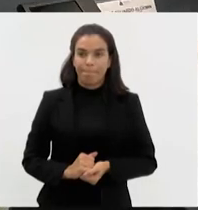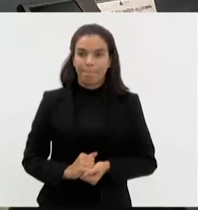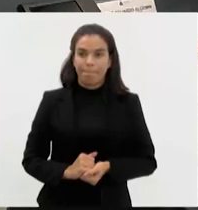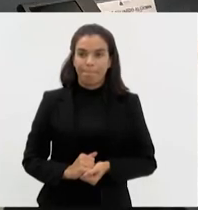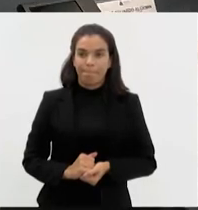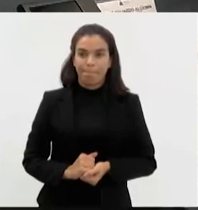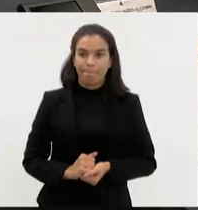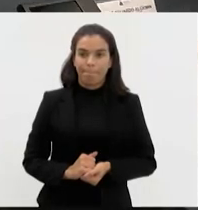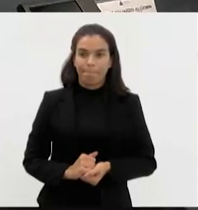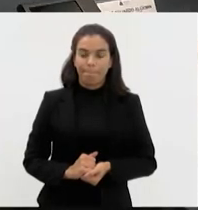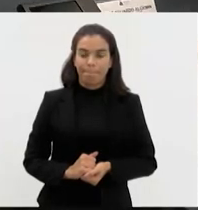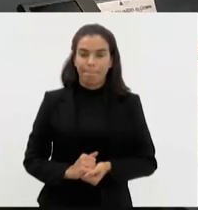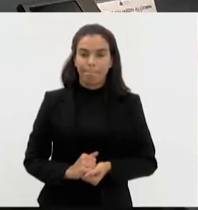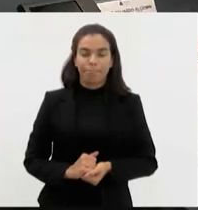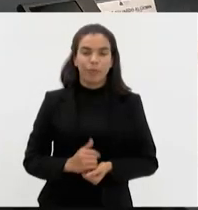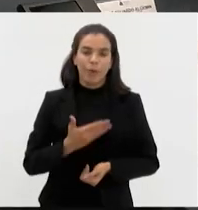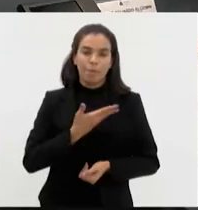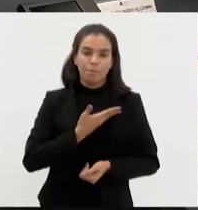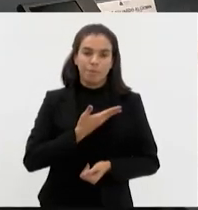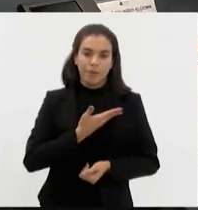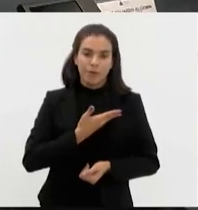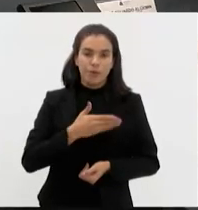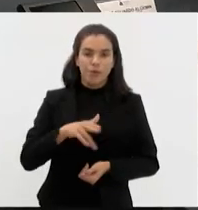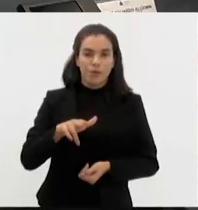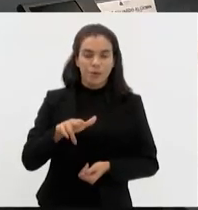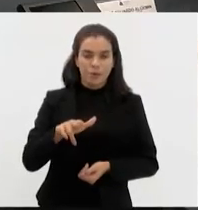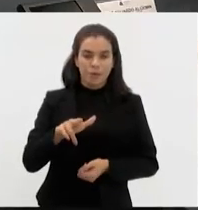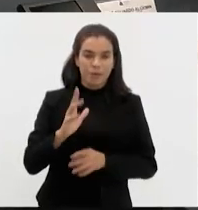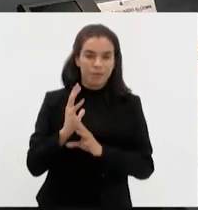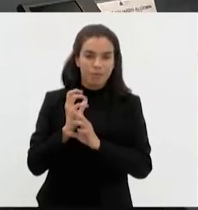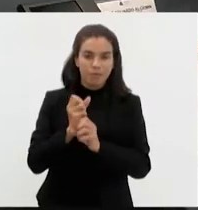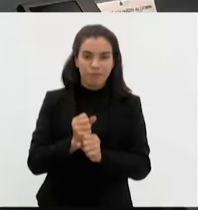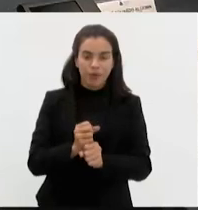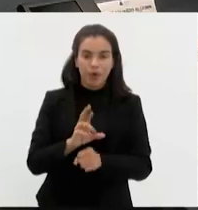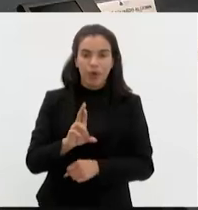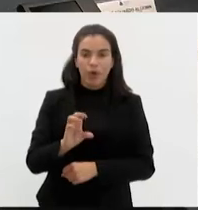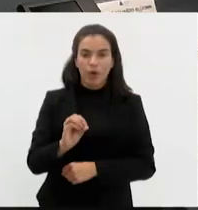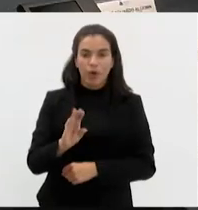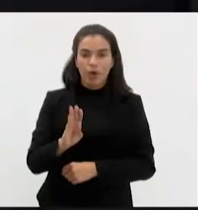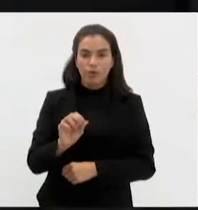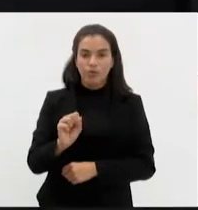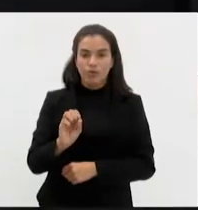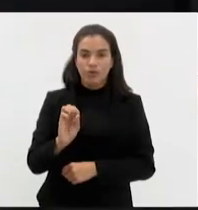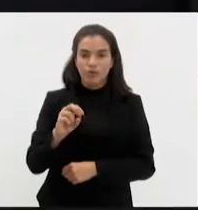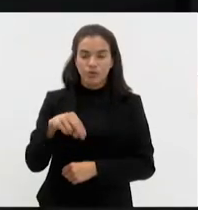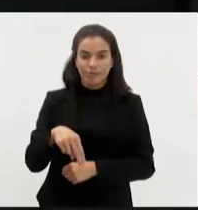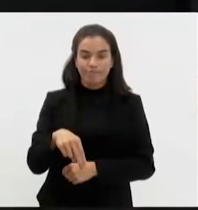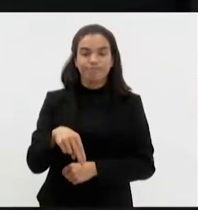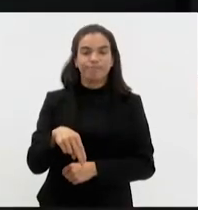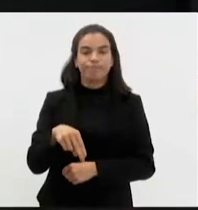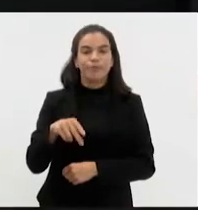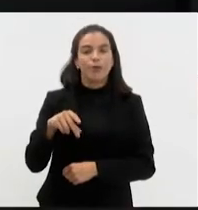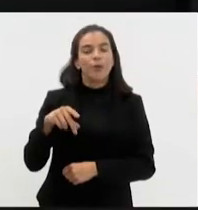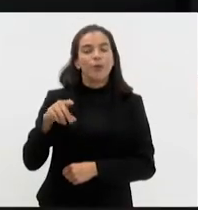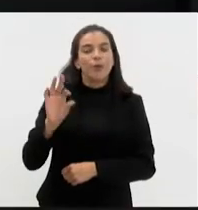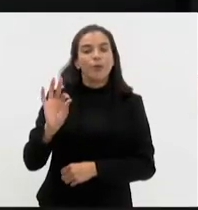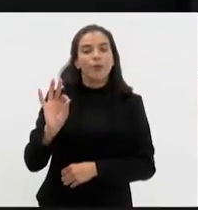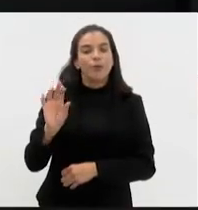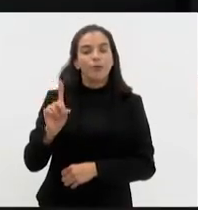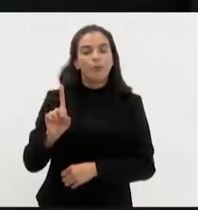Janeiro e do meu amigo irmão de toda a vida Dr Robs Tadeu de Castro Marciel Júnior procurador geral da